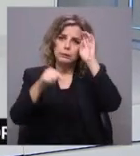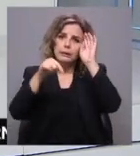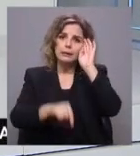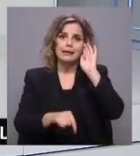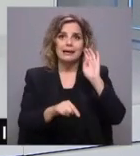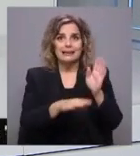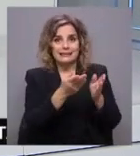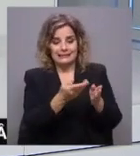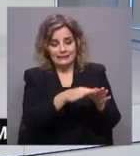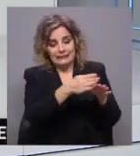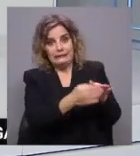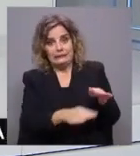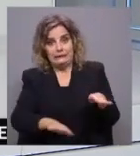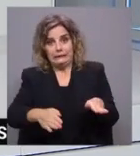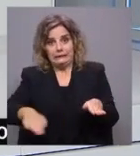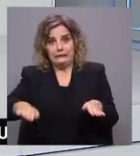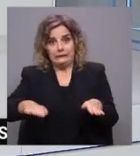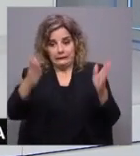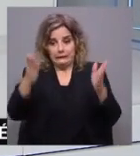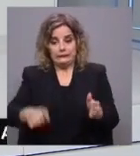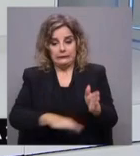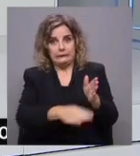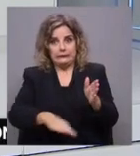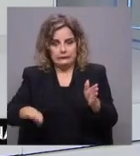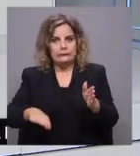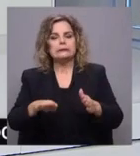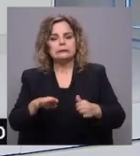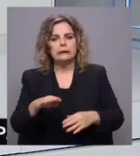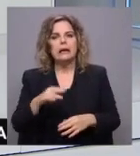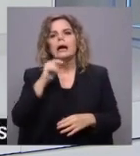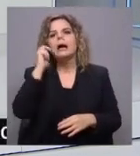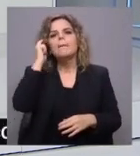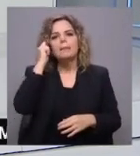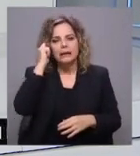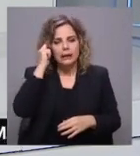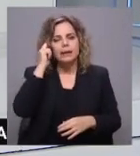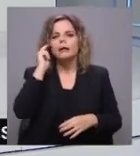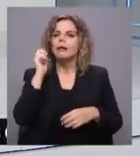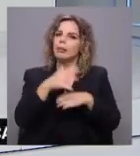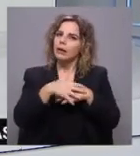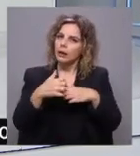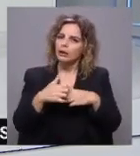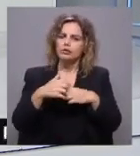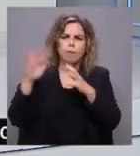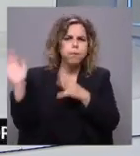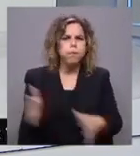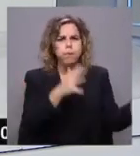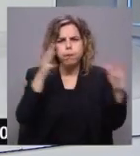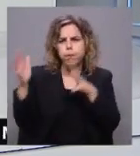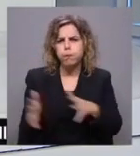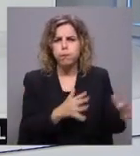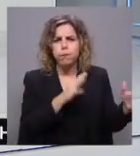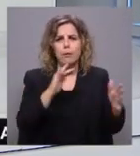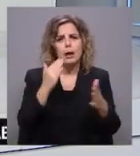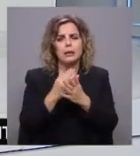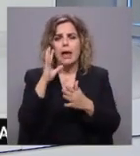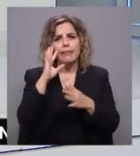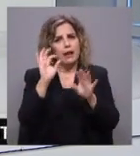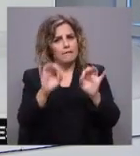e para a costa sul e na Madeira ainda um aviso laranja de vento forte até ao fim da tarde de hoje.